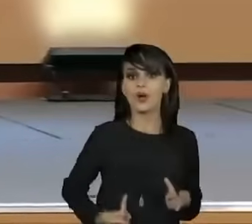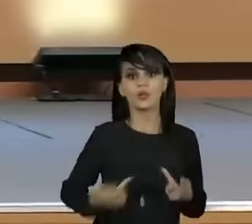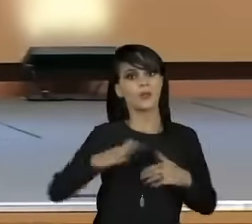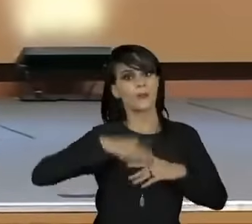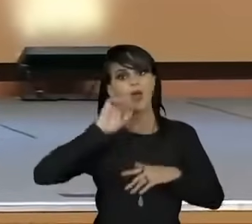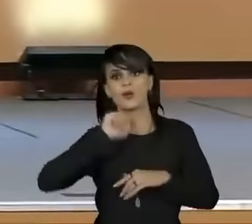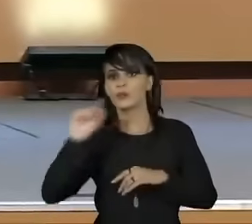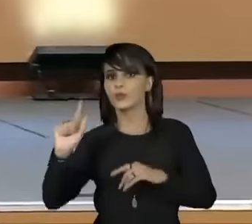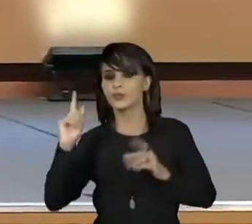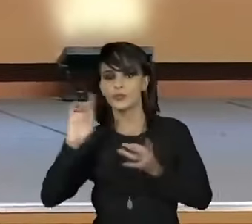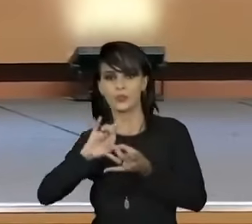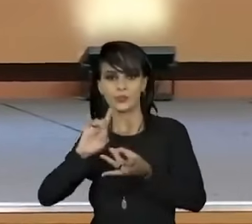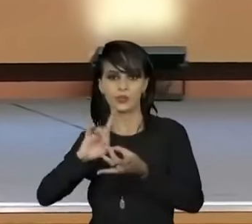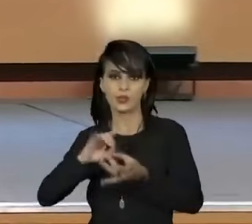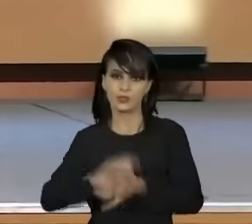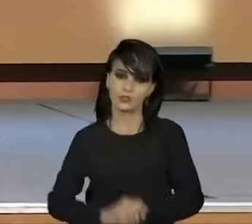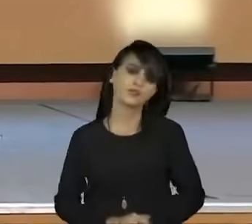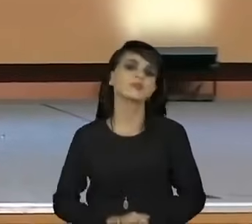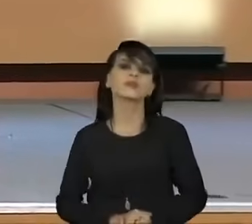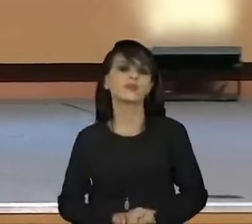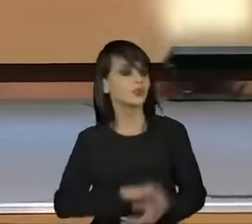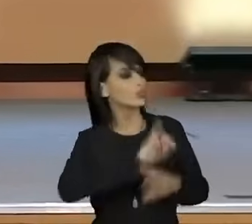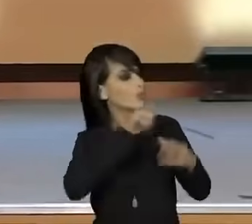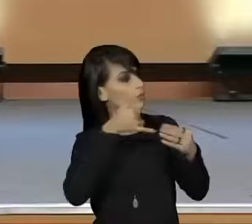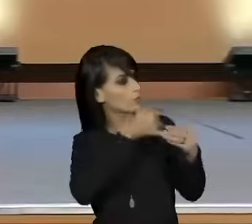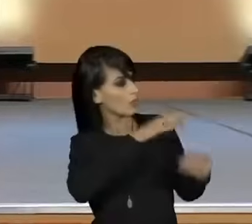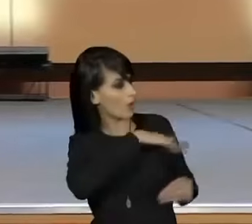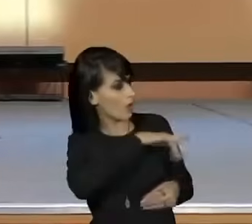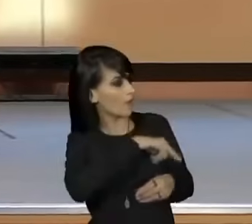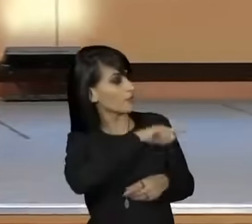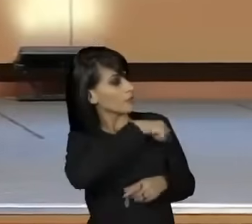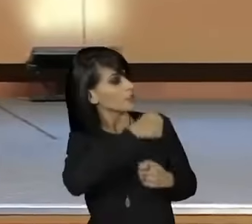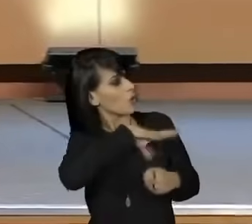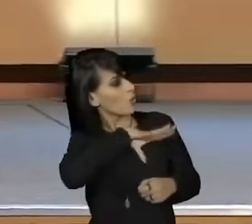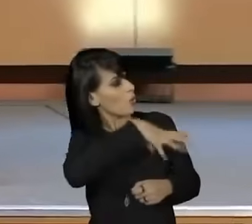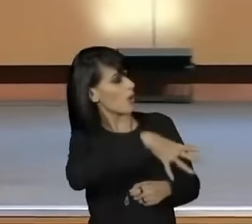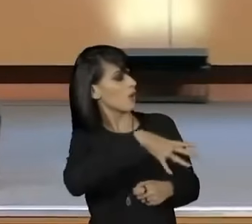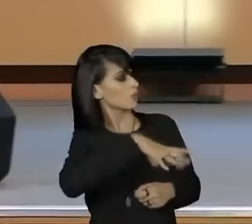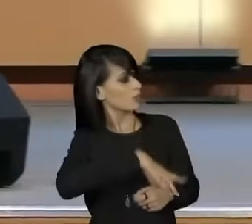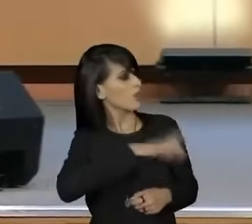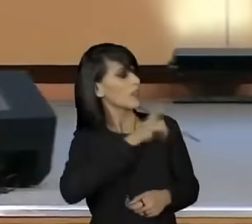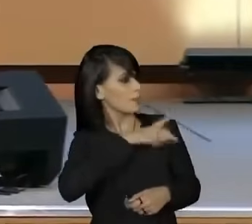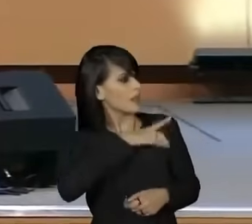que o espiritual Josué você corajoso